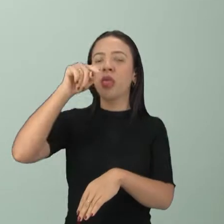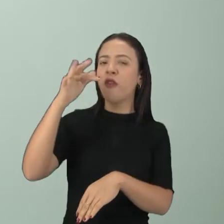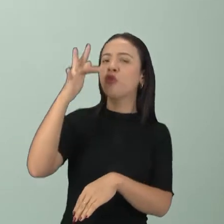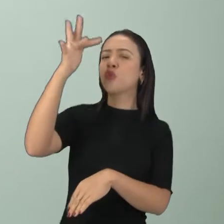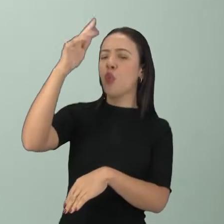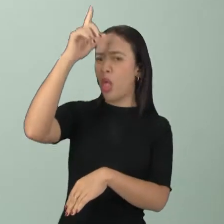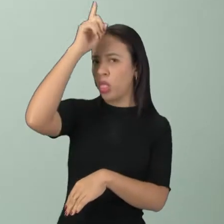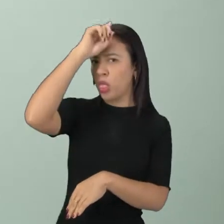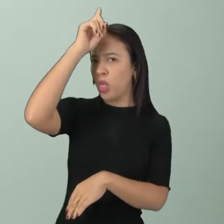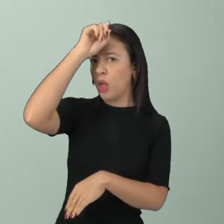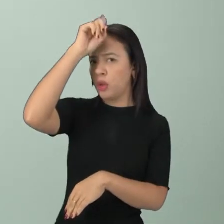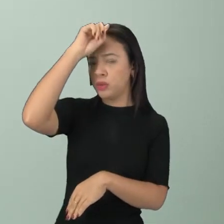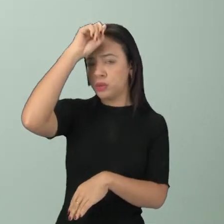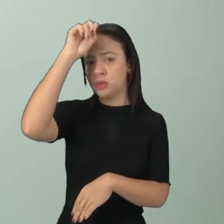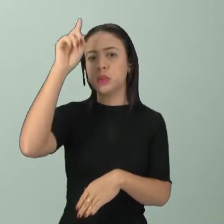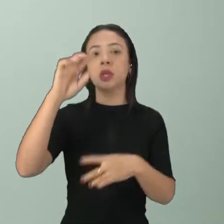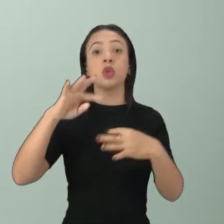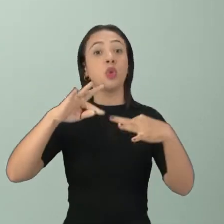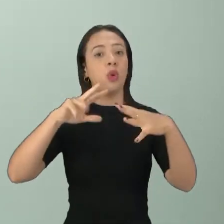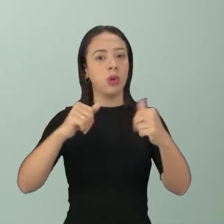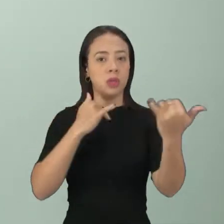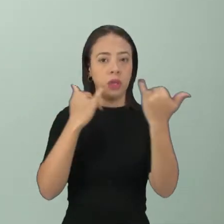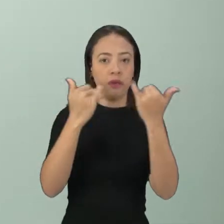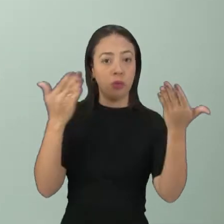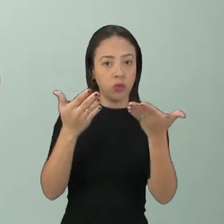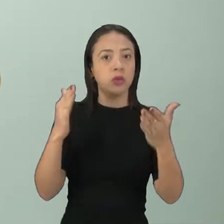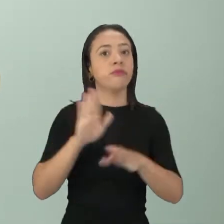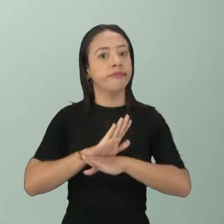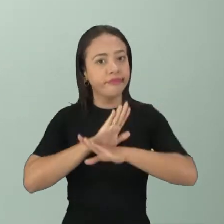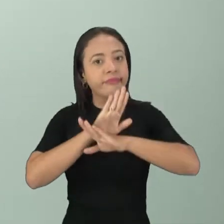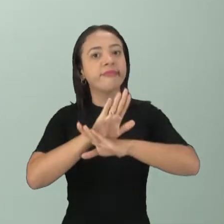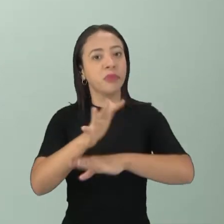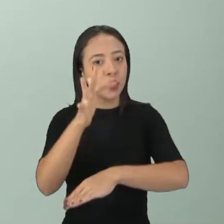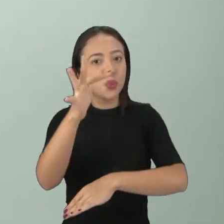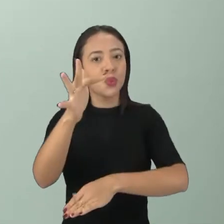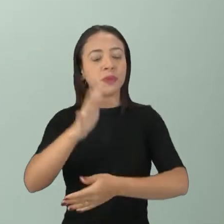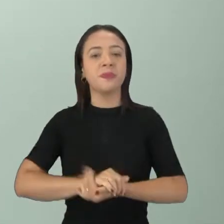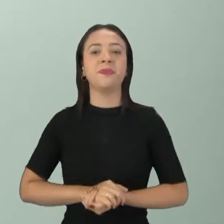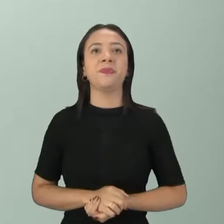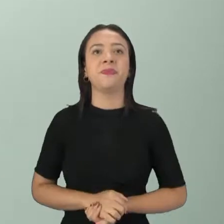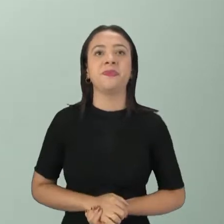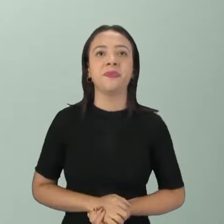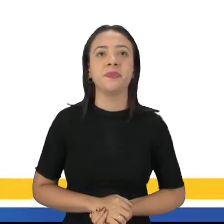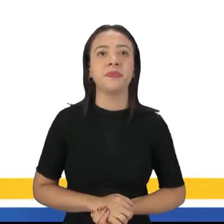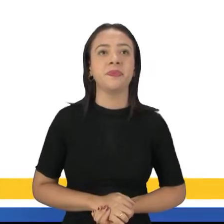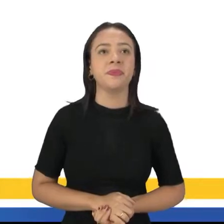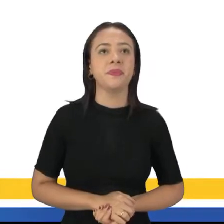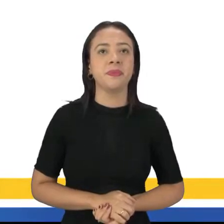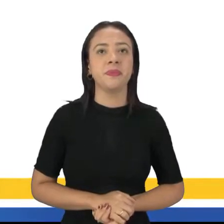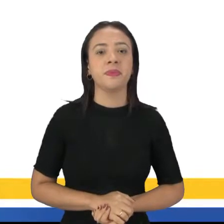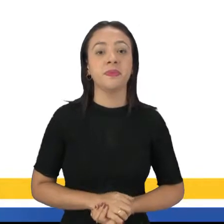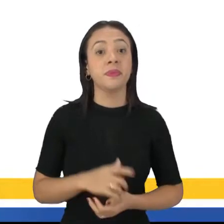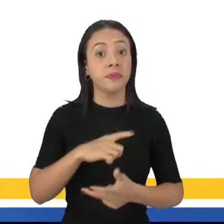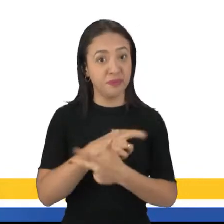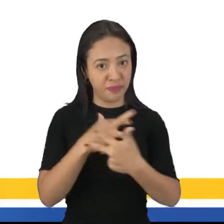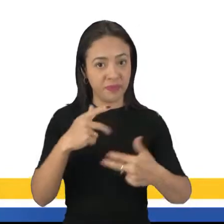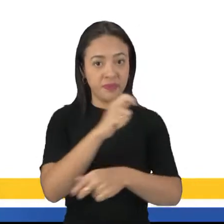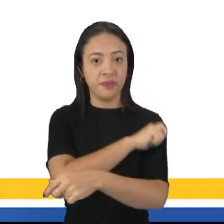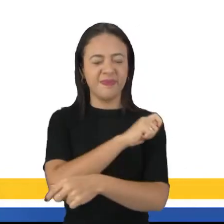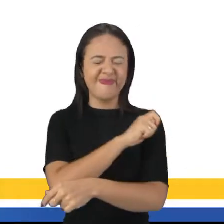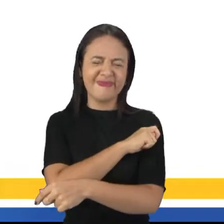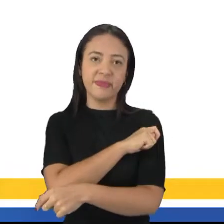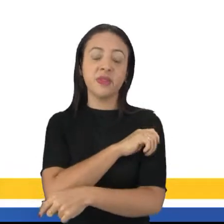que certamente essas noções irão te ajudar muito para o futuro. Então, vamos aqui. Muitos